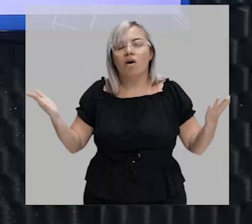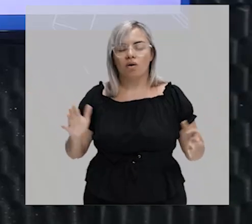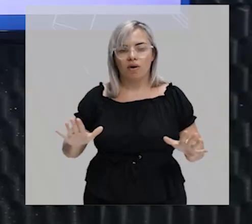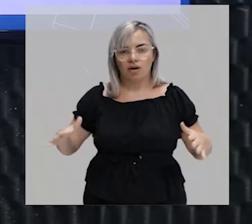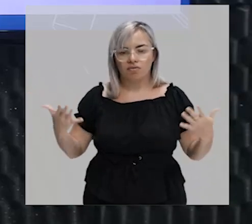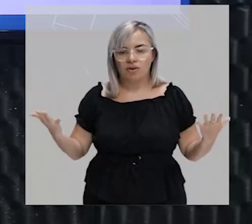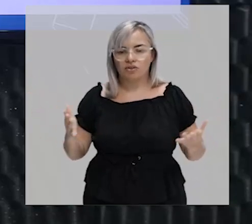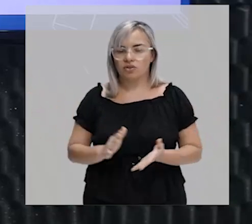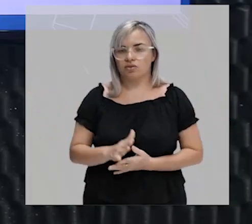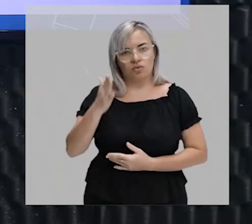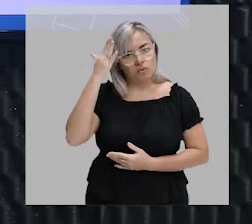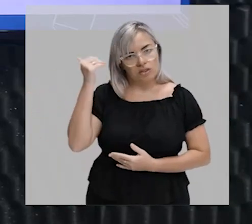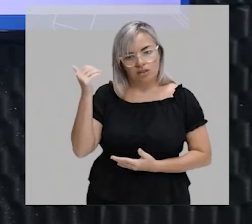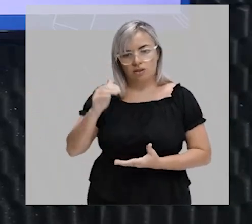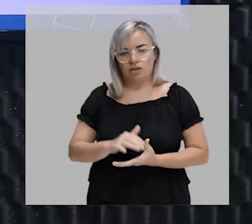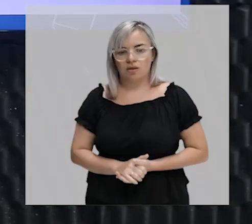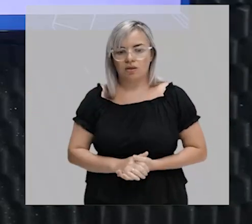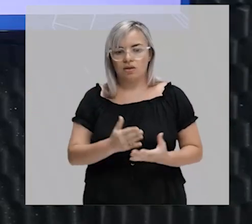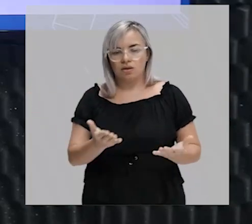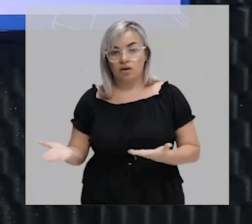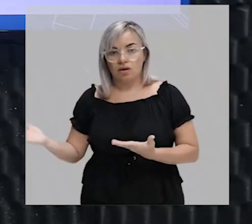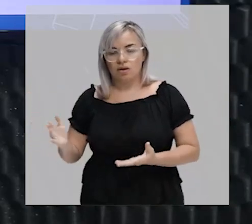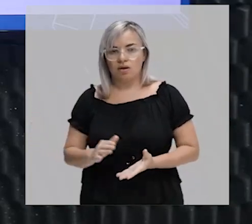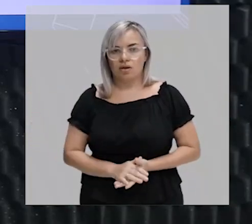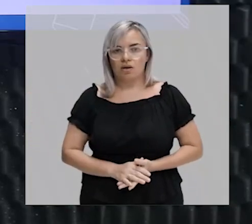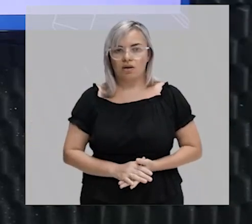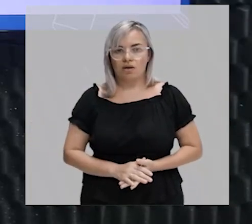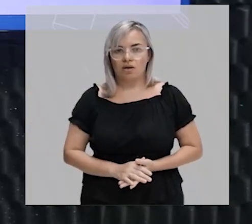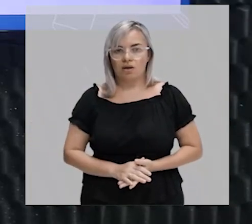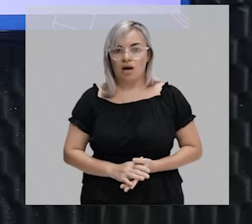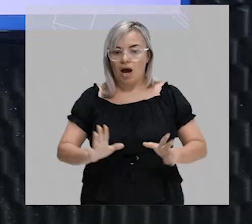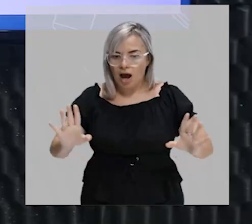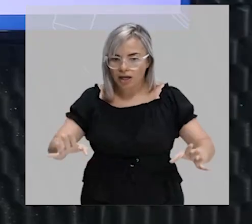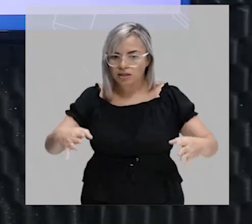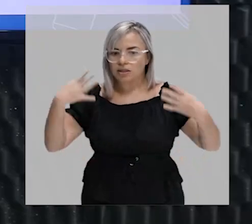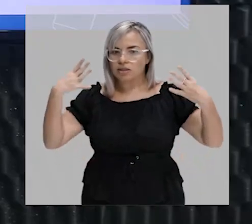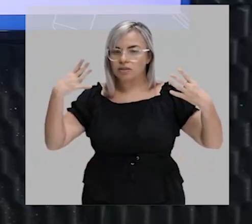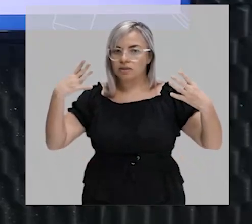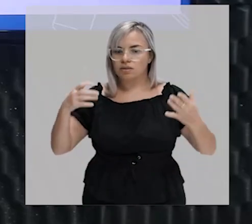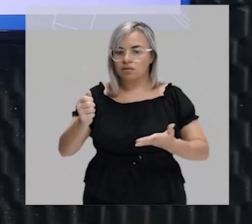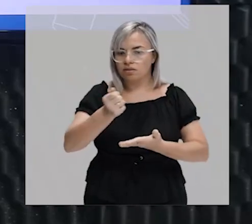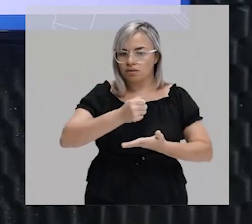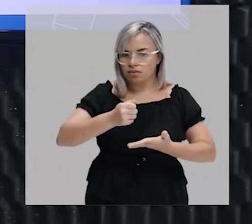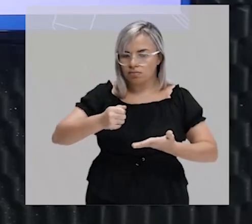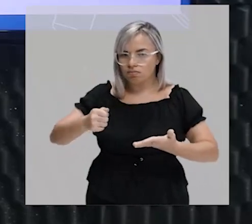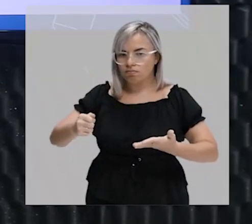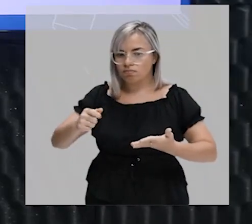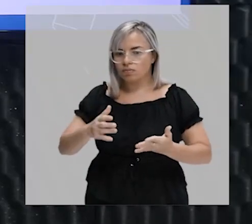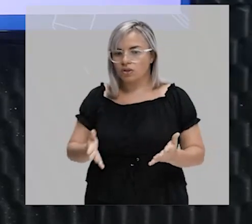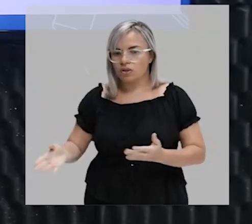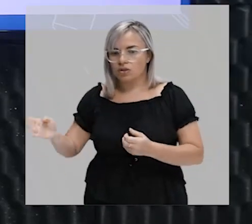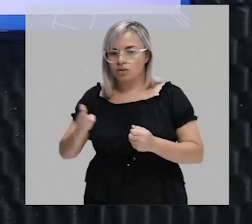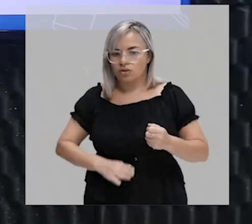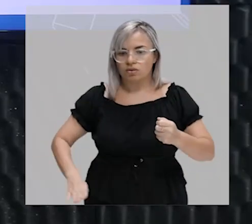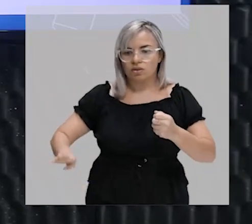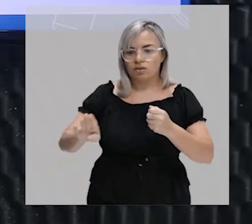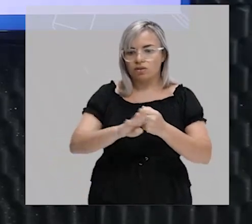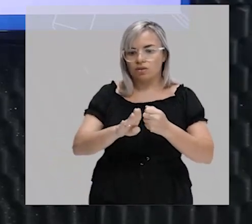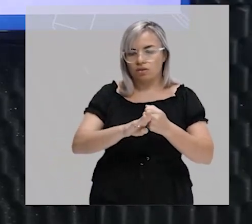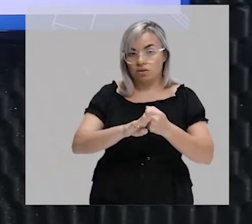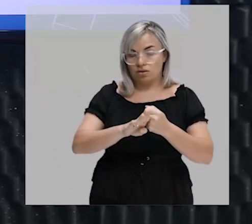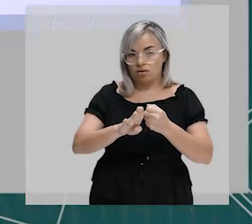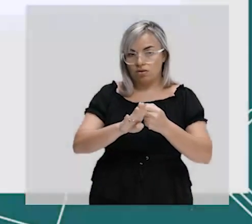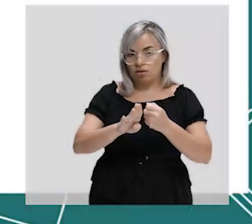Observação, muito importante. Substantivos femininos no singular, cuja grafia inicie